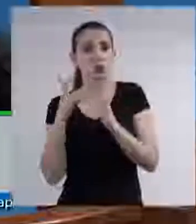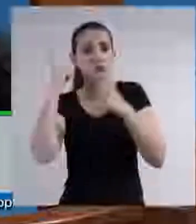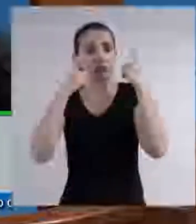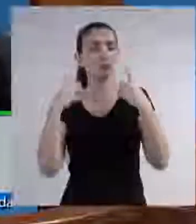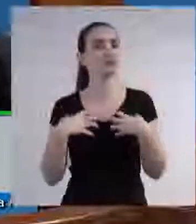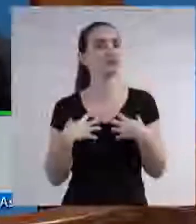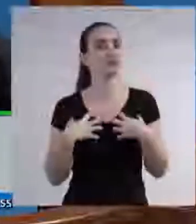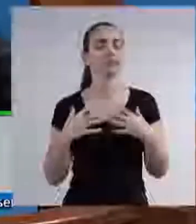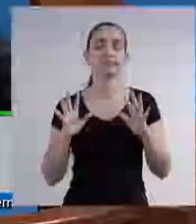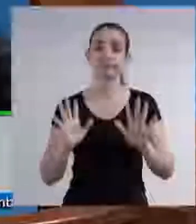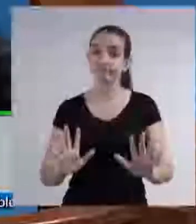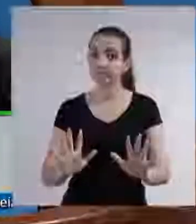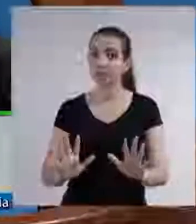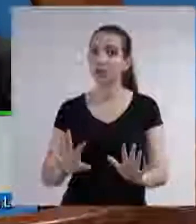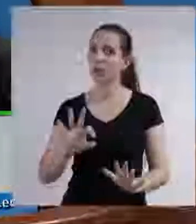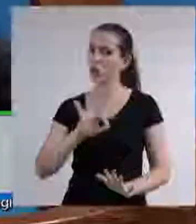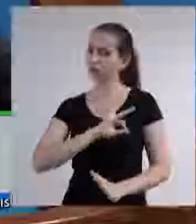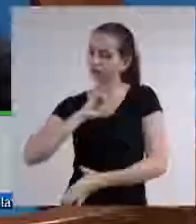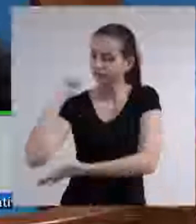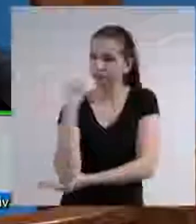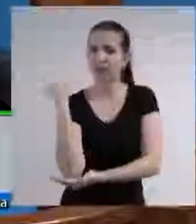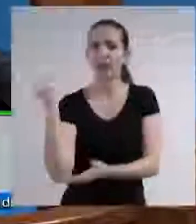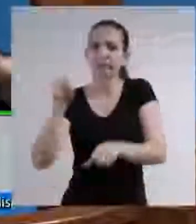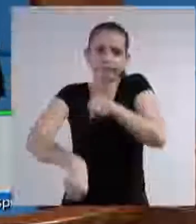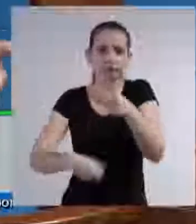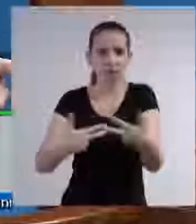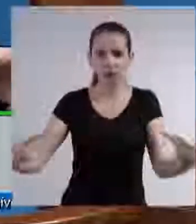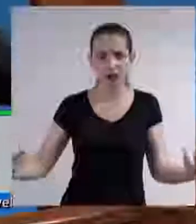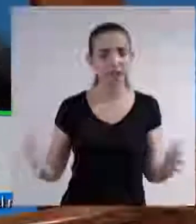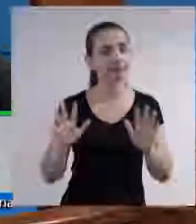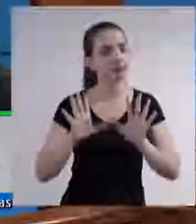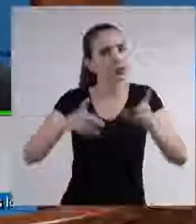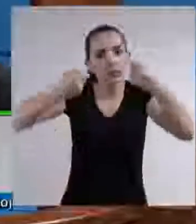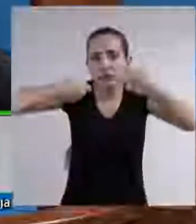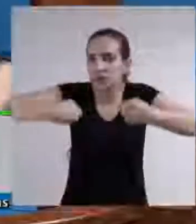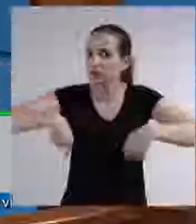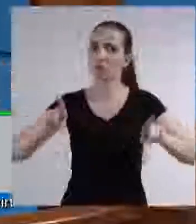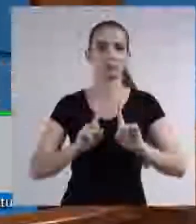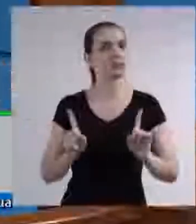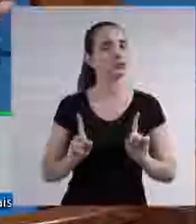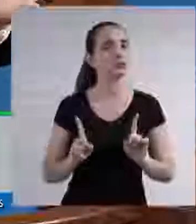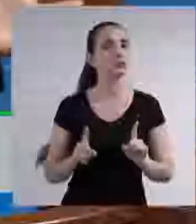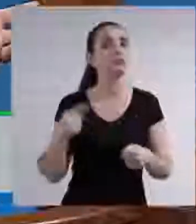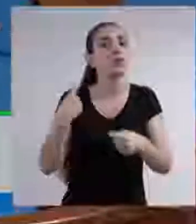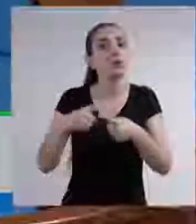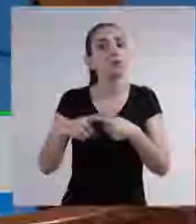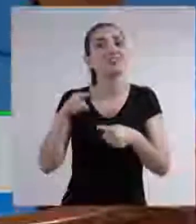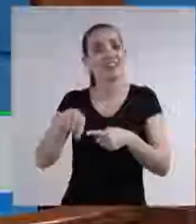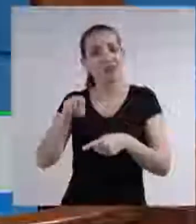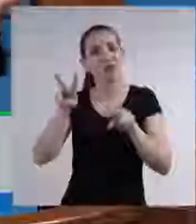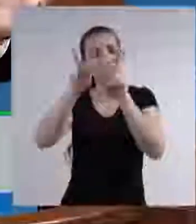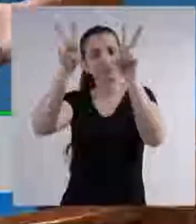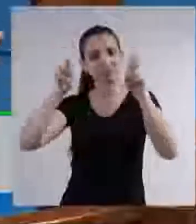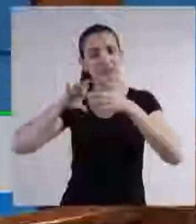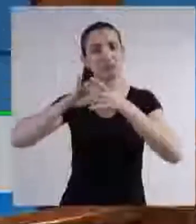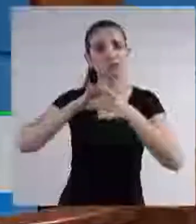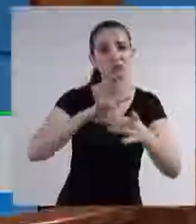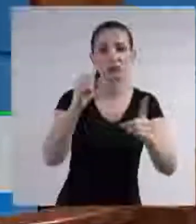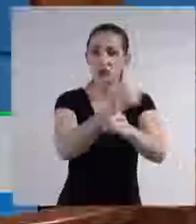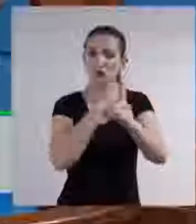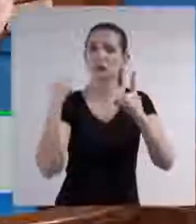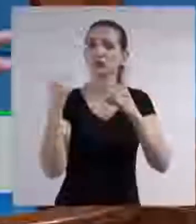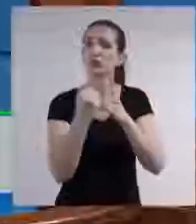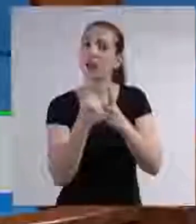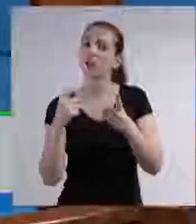é necessário. Eu acho que quando se trata de uma questão social envolvendo famílias